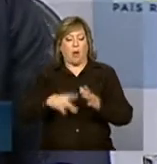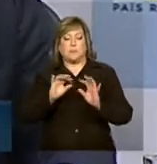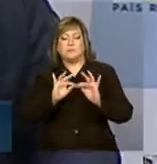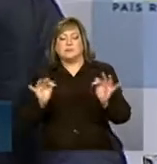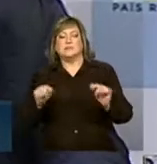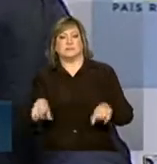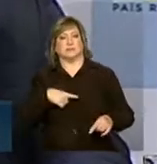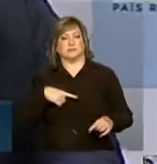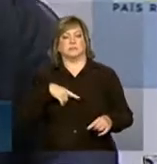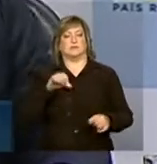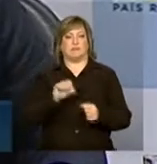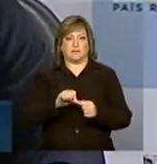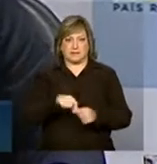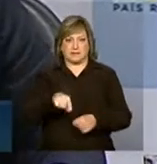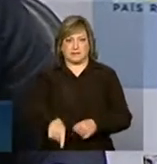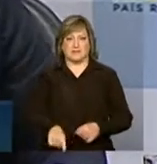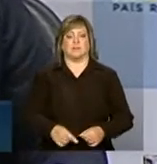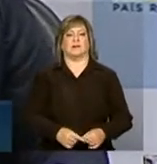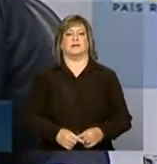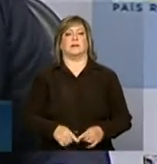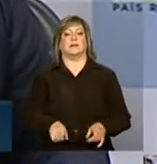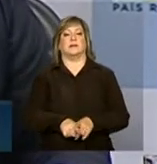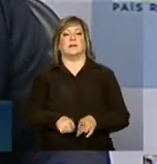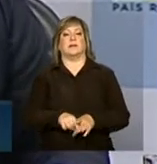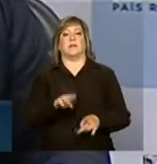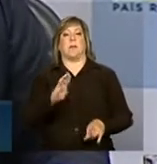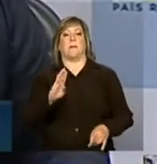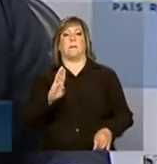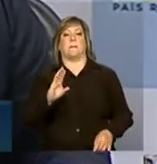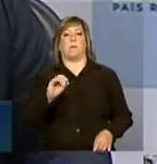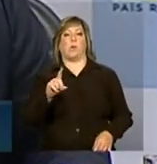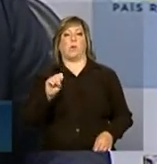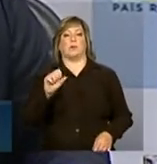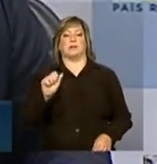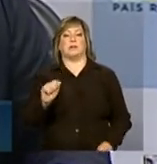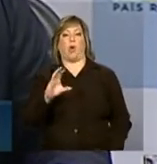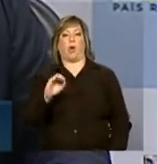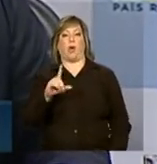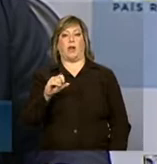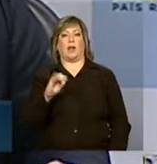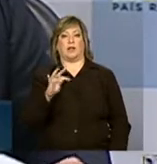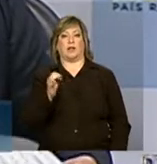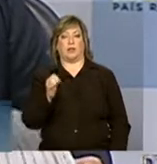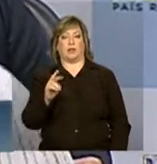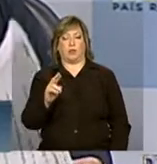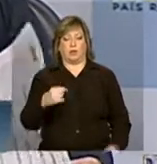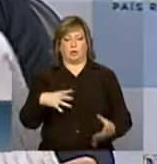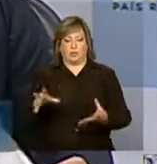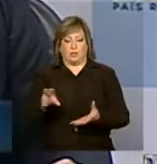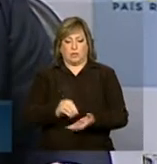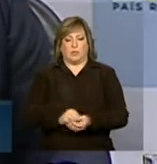fazer um destaque para o fornecimento de bolsa coletora para pacientes ostomizados, colostomizados,